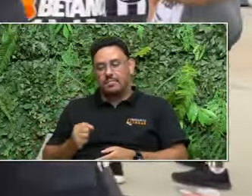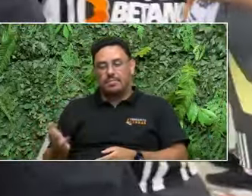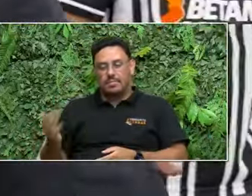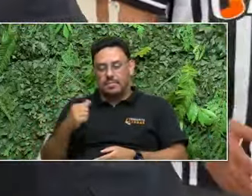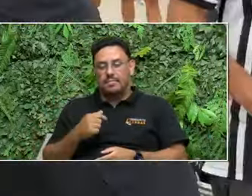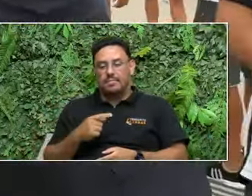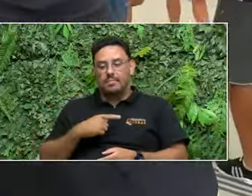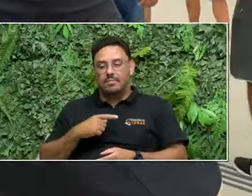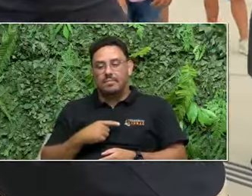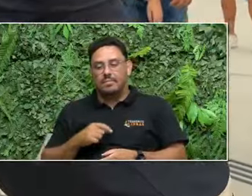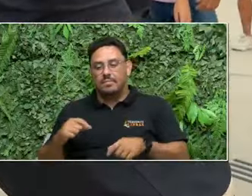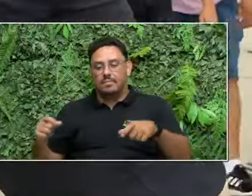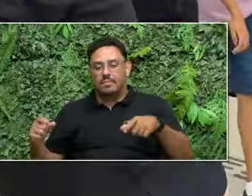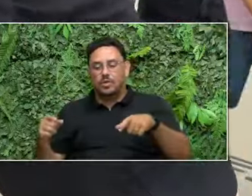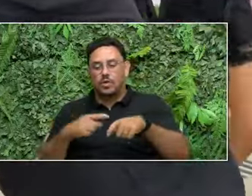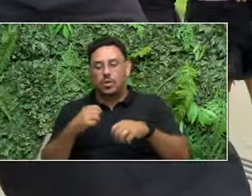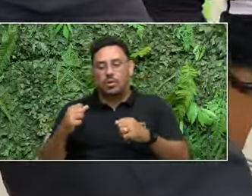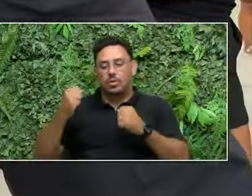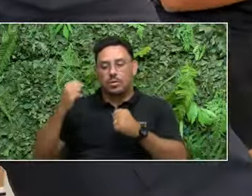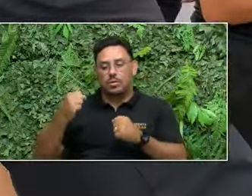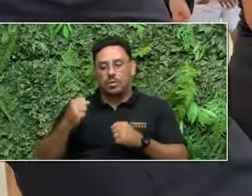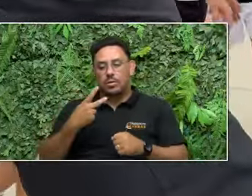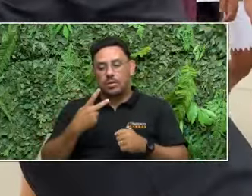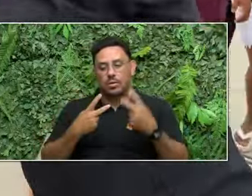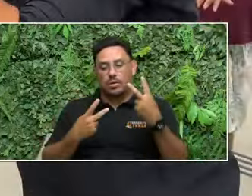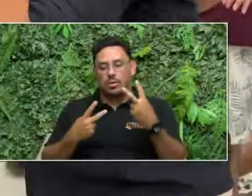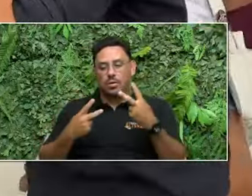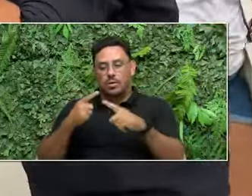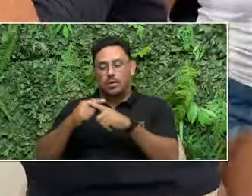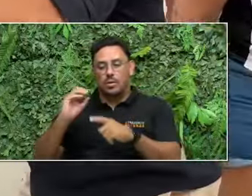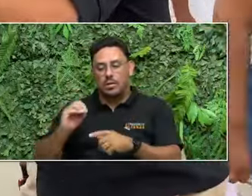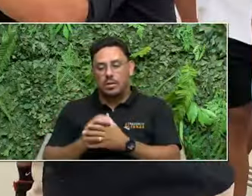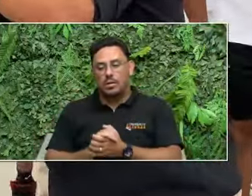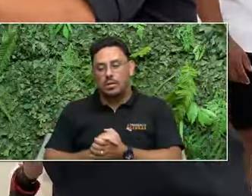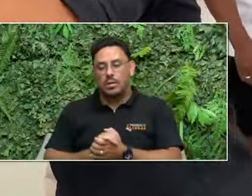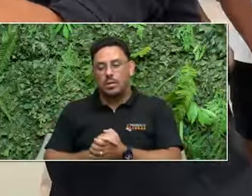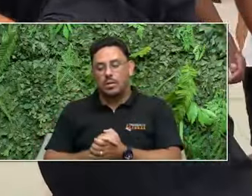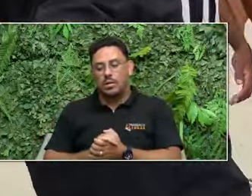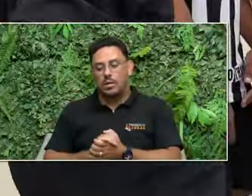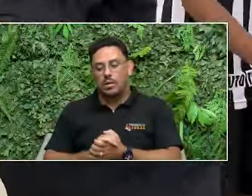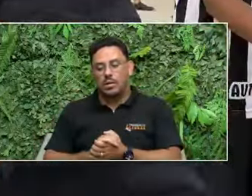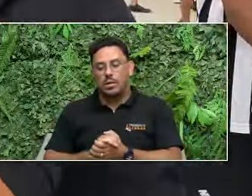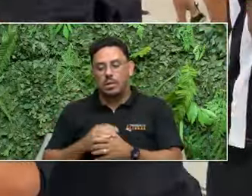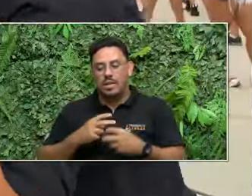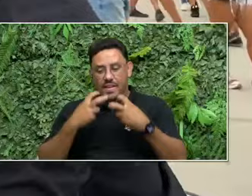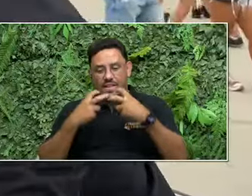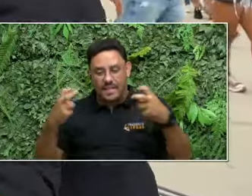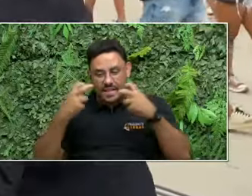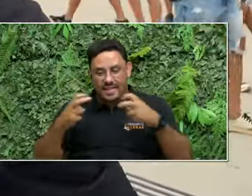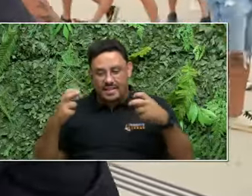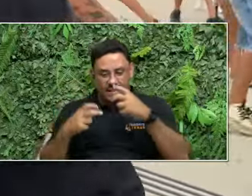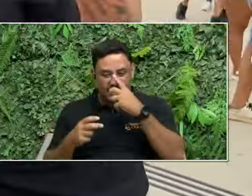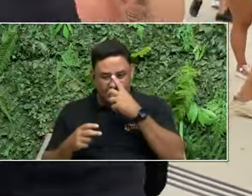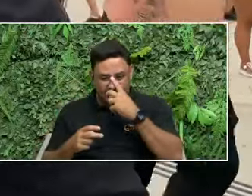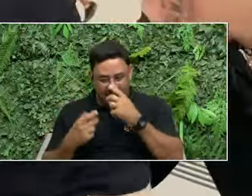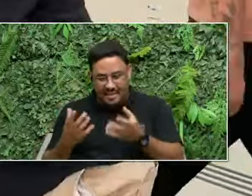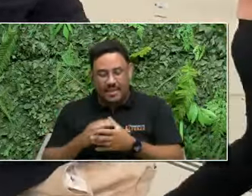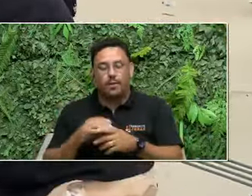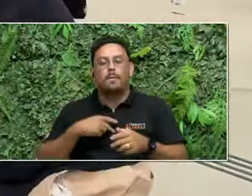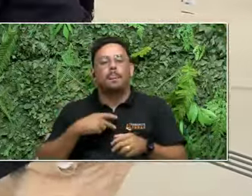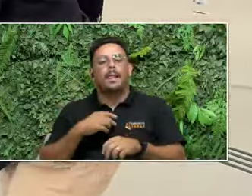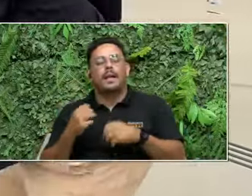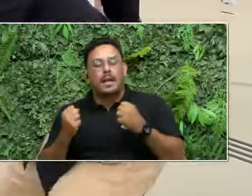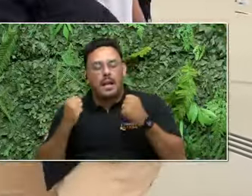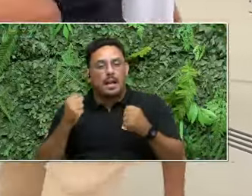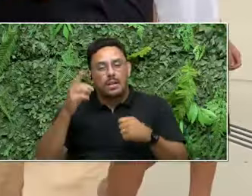lá gol de hul Paulinho 2 a 0 2 a 0 a z quant vou narrar vou narrar vou narrar senhora meu Deus do